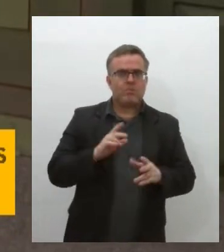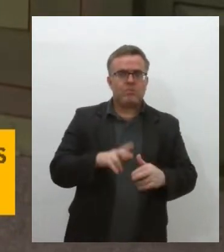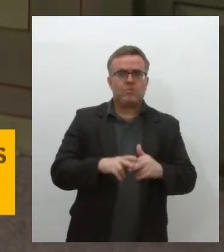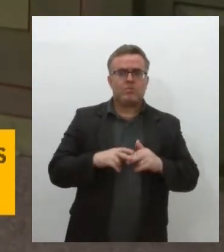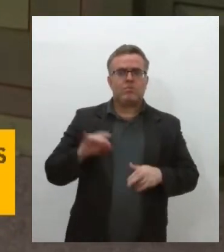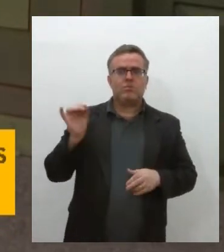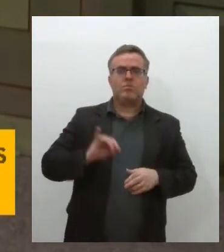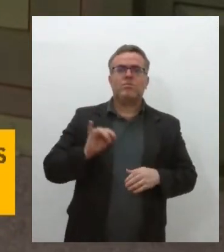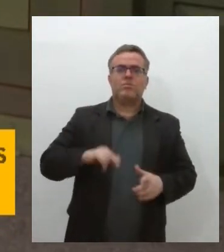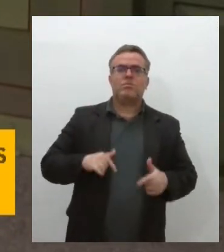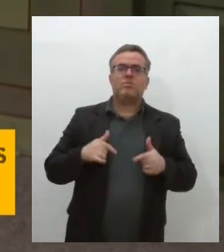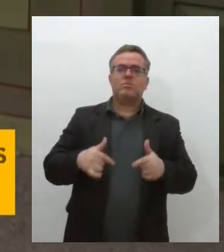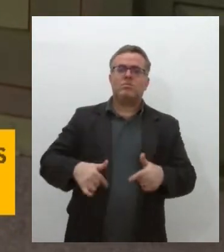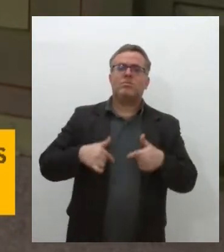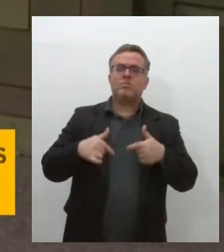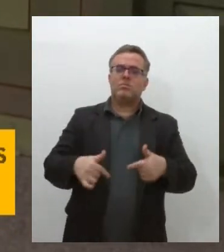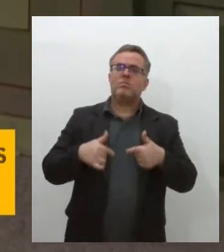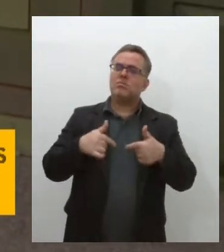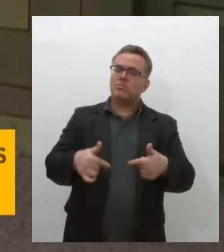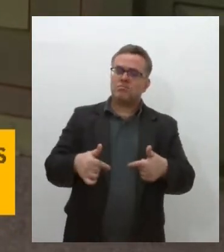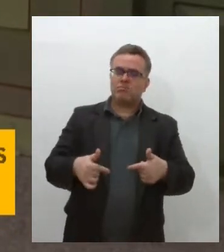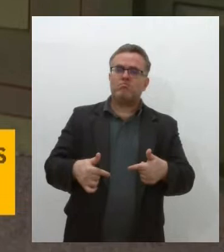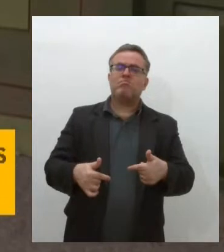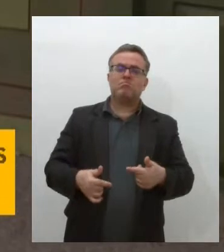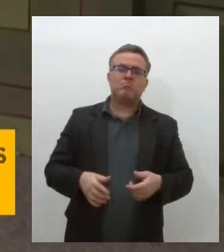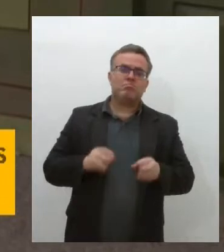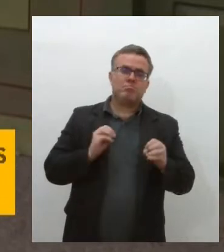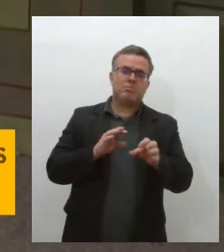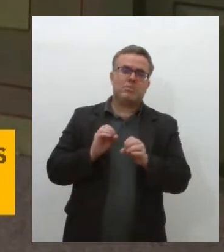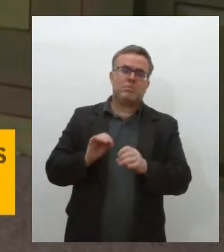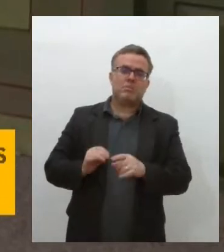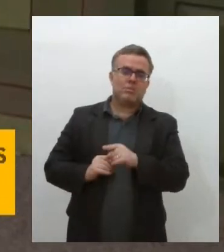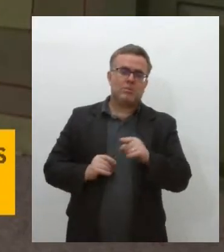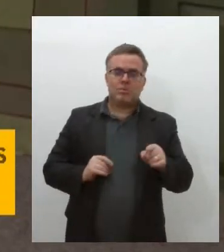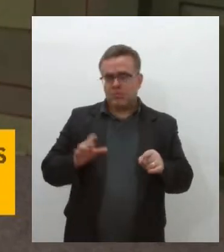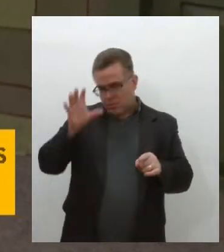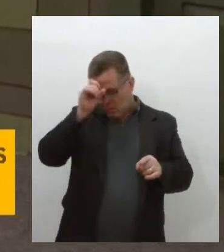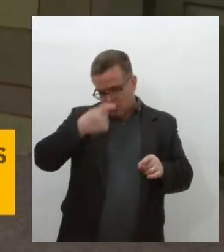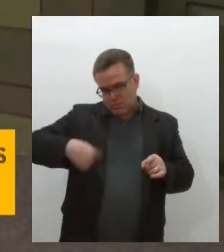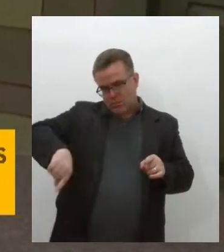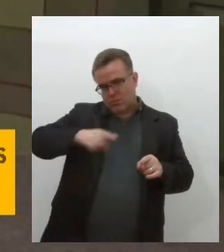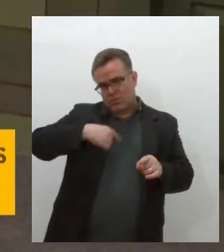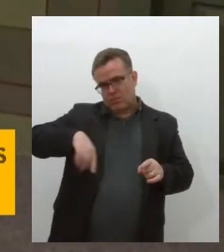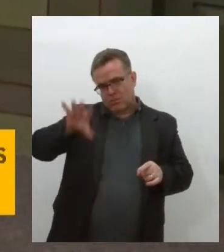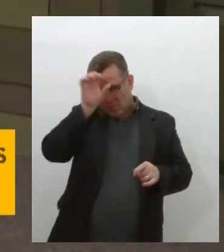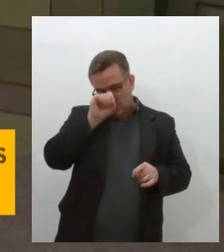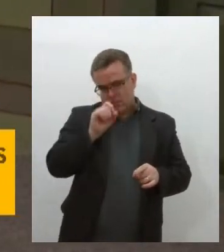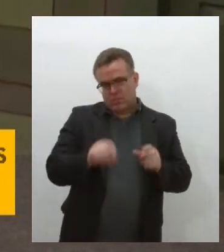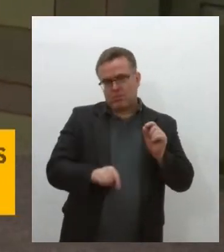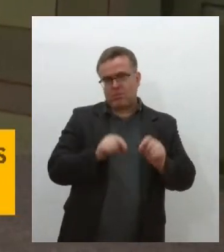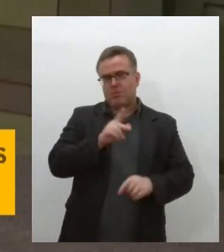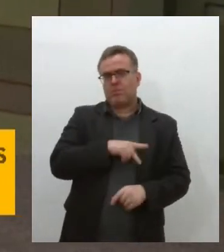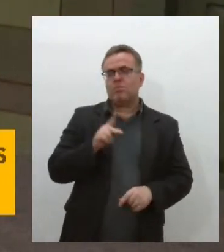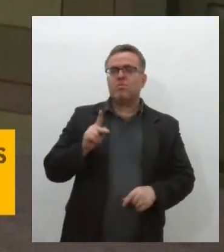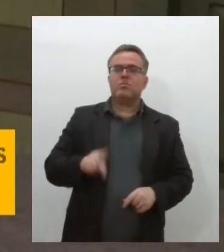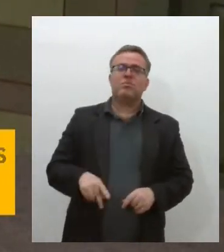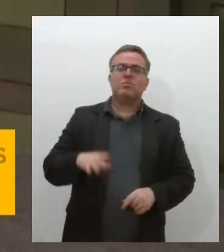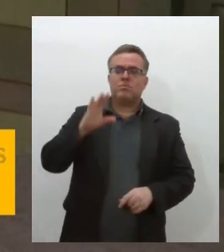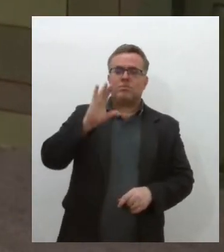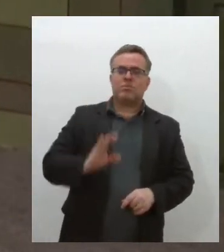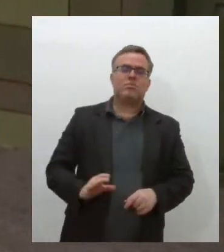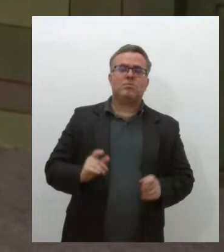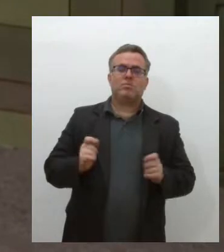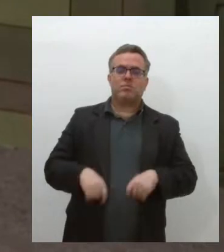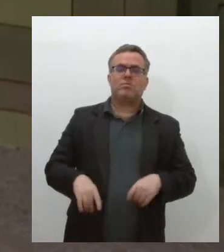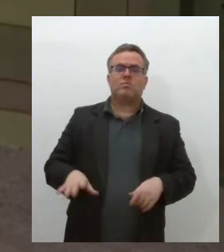ações pedagógicas, porque não só eles aprendem, como nós também, como professores, cidadãos, estamos aprendendo